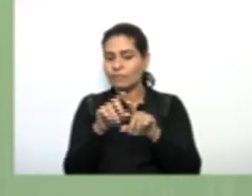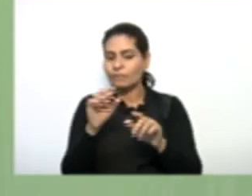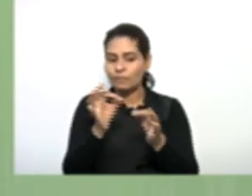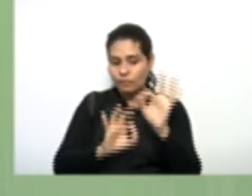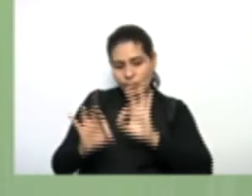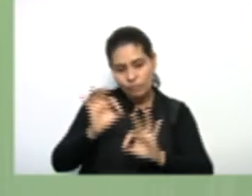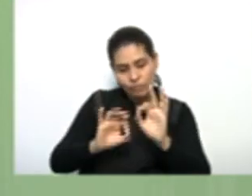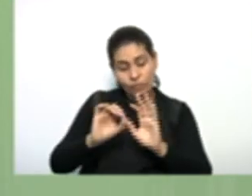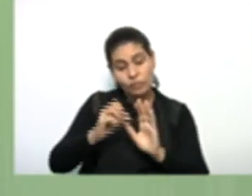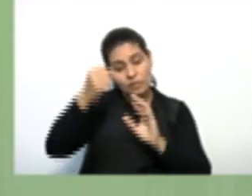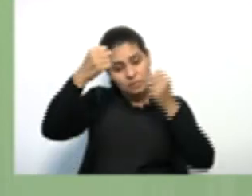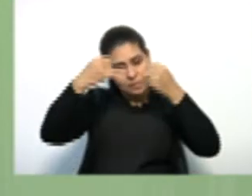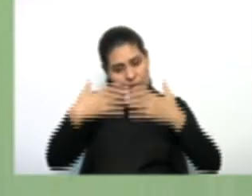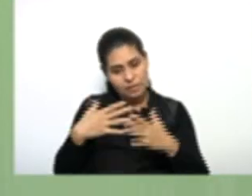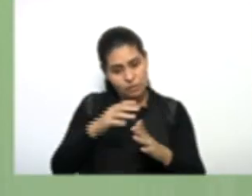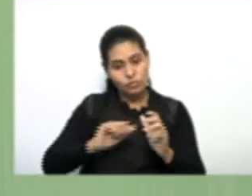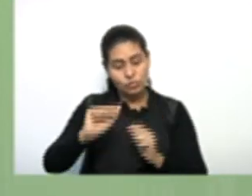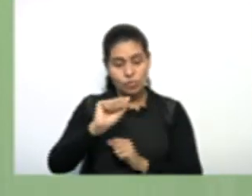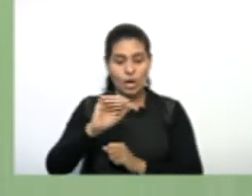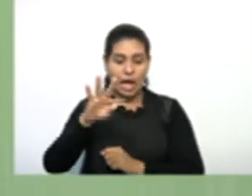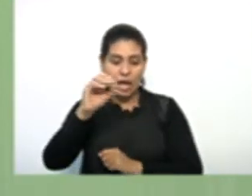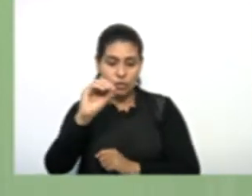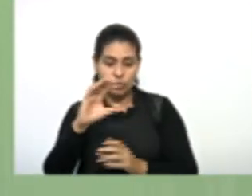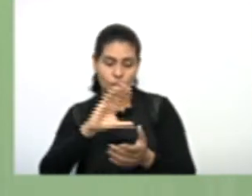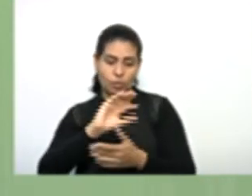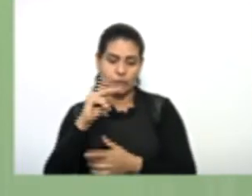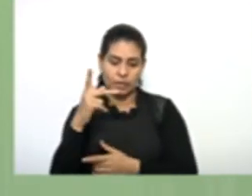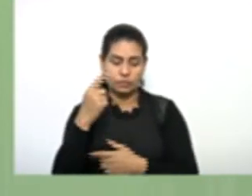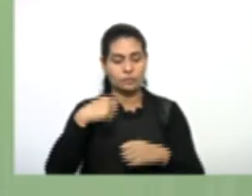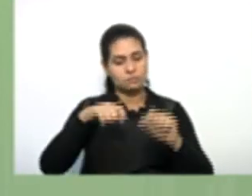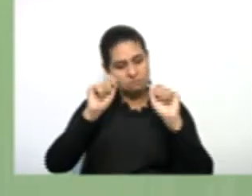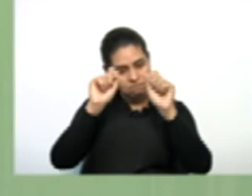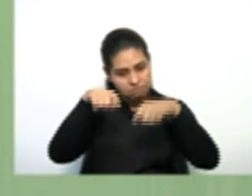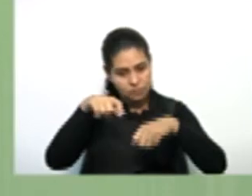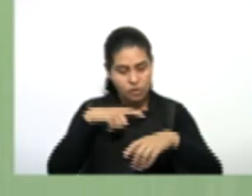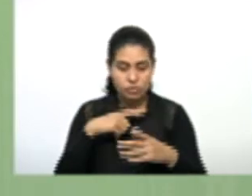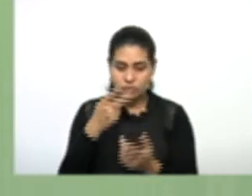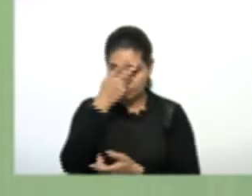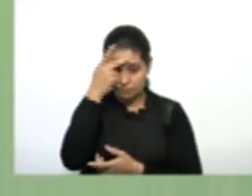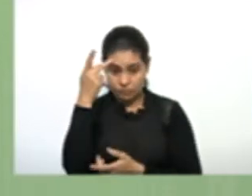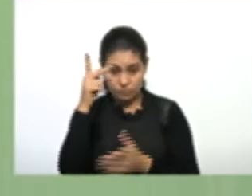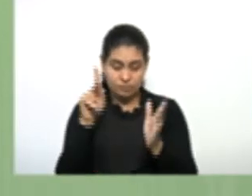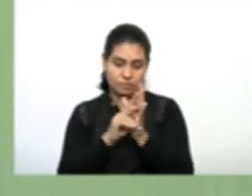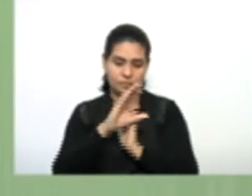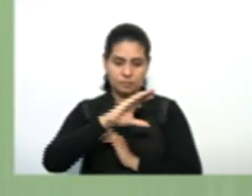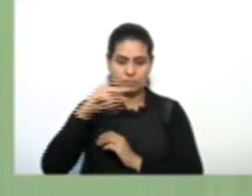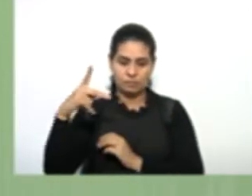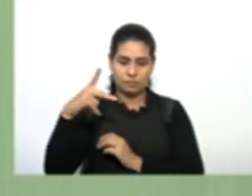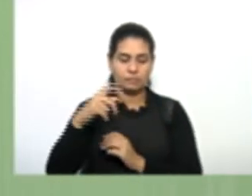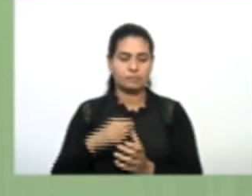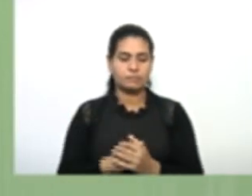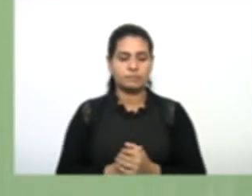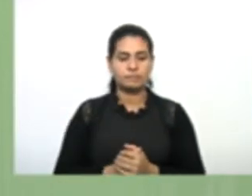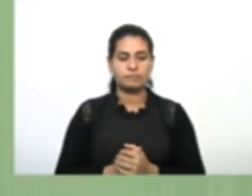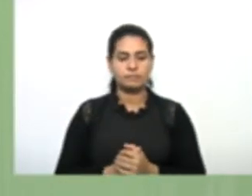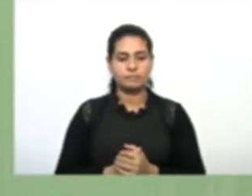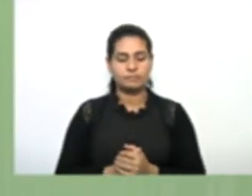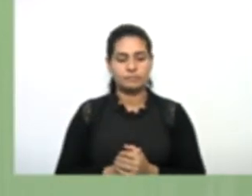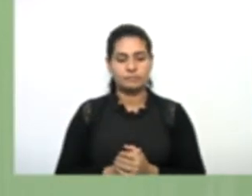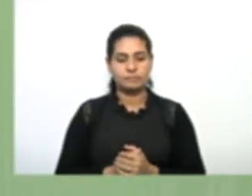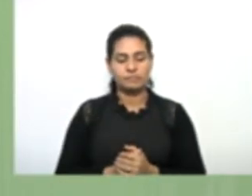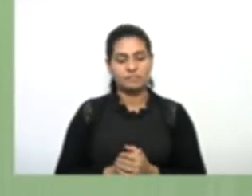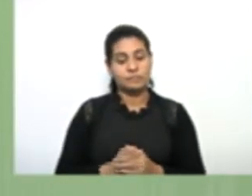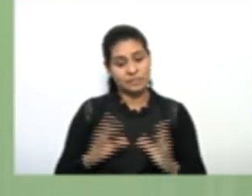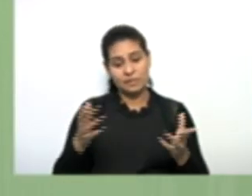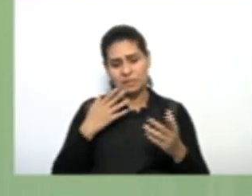Operações que caracterizam o ato cooperativo, que podem ser realizadas apenas por cooperativas. E aí,